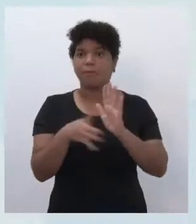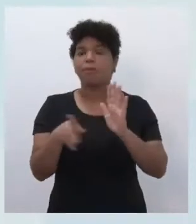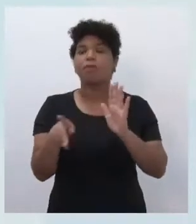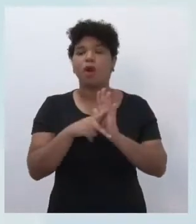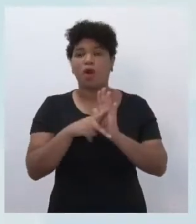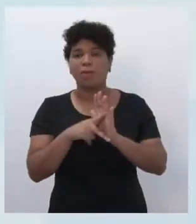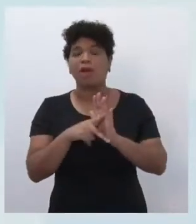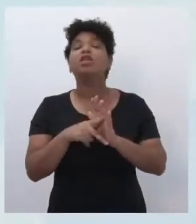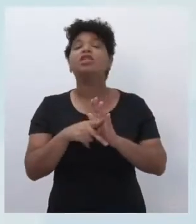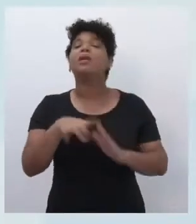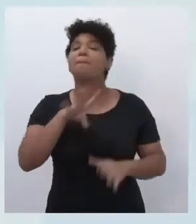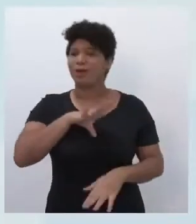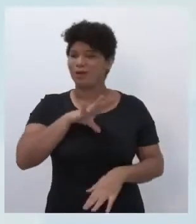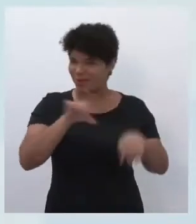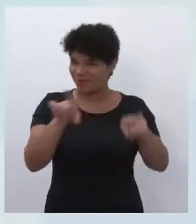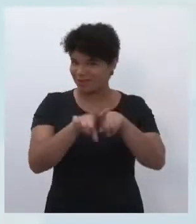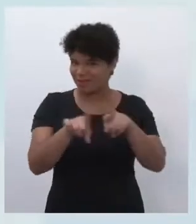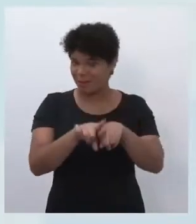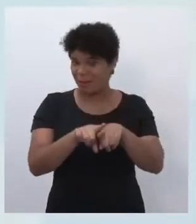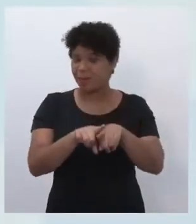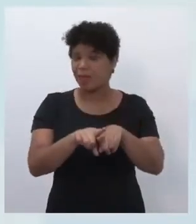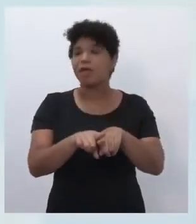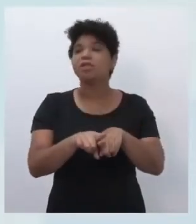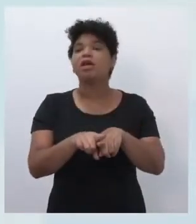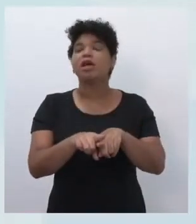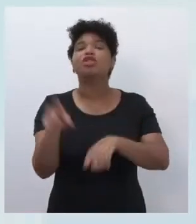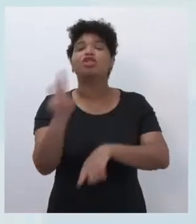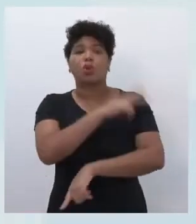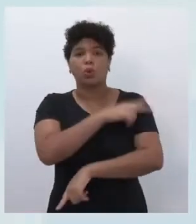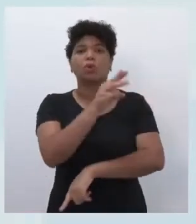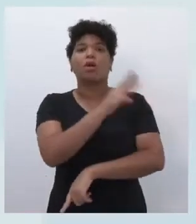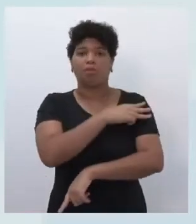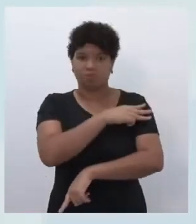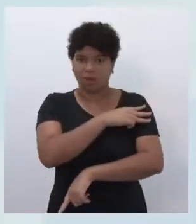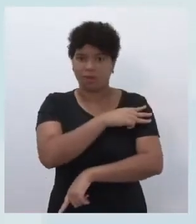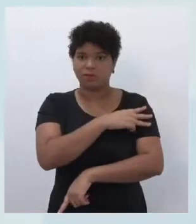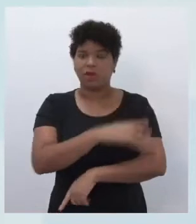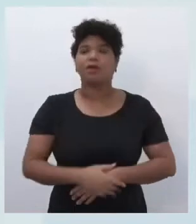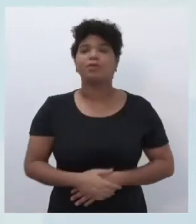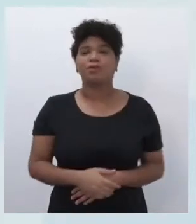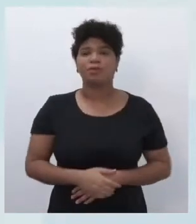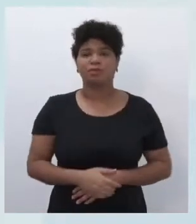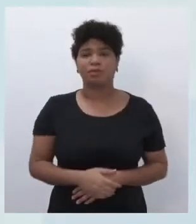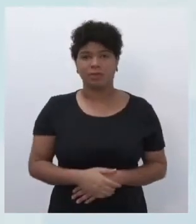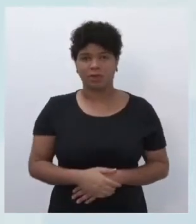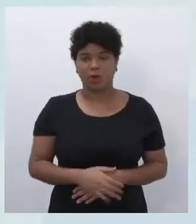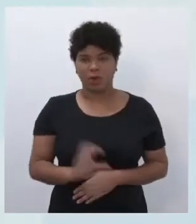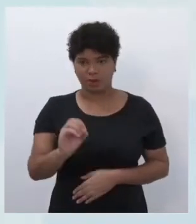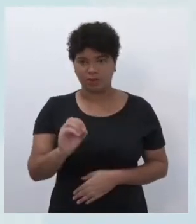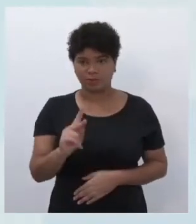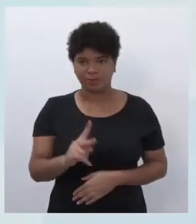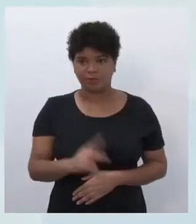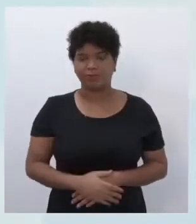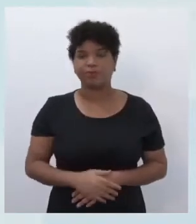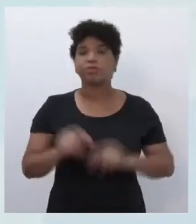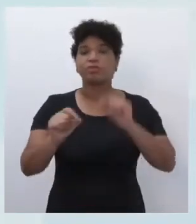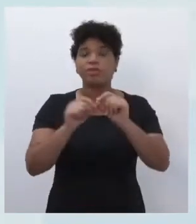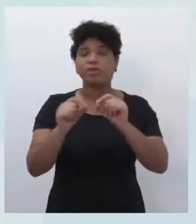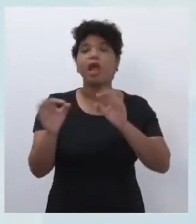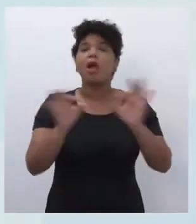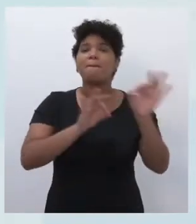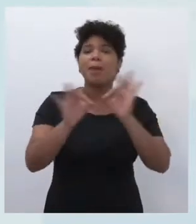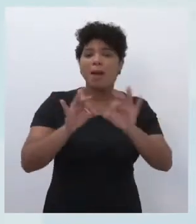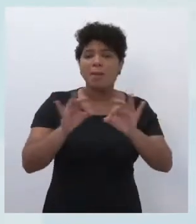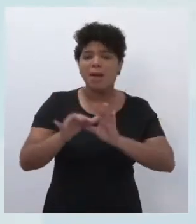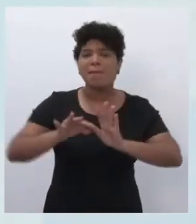com infográfico. Então, é a de língua portuguesa, do segundo e terceiro ano. Planejar o texto que